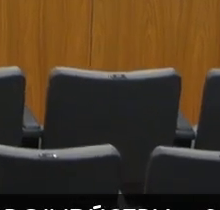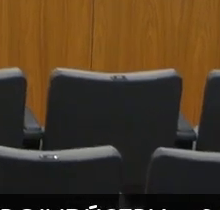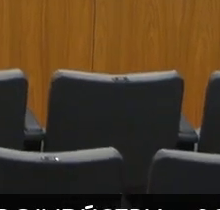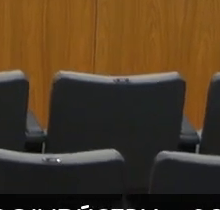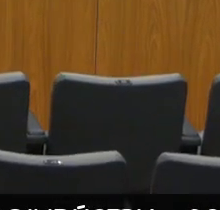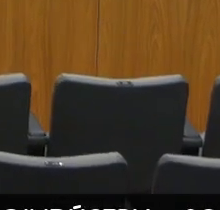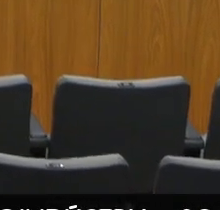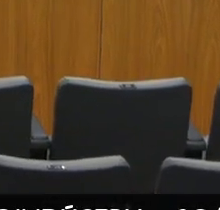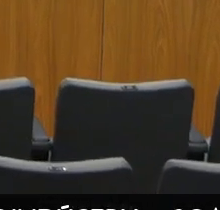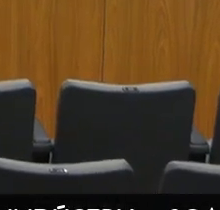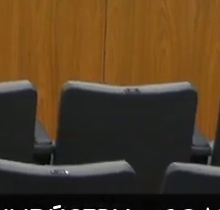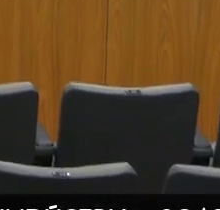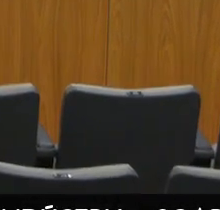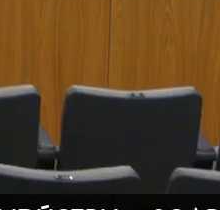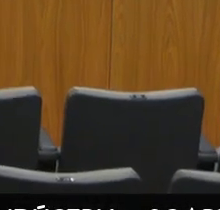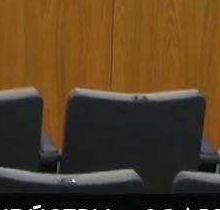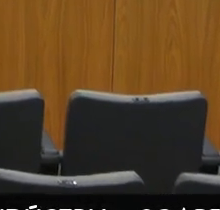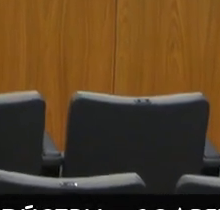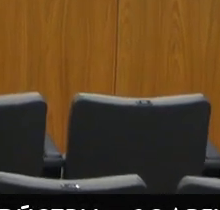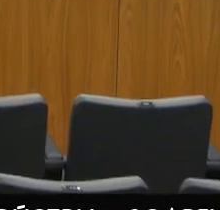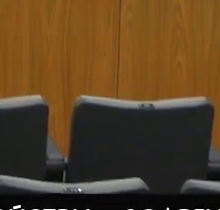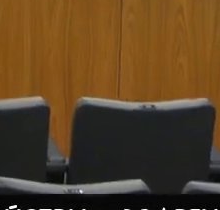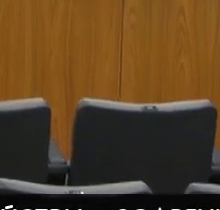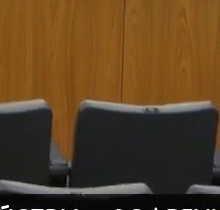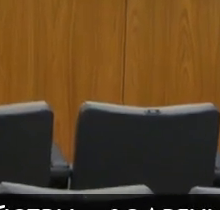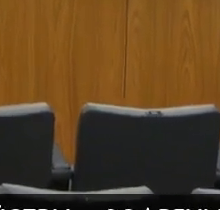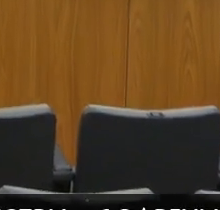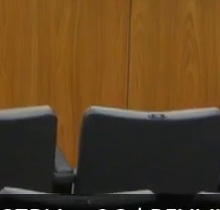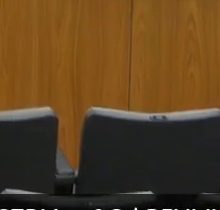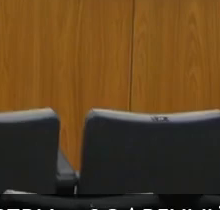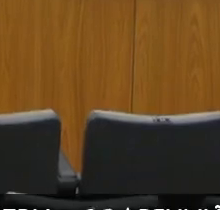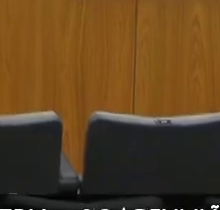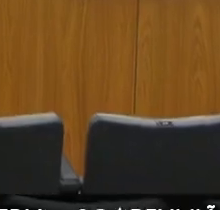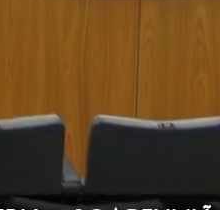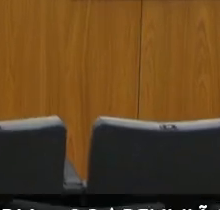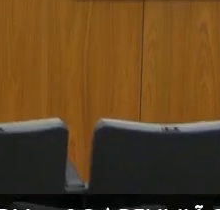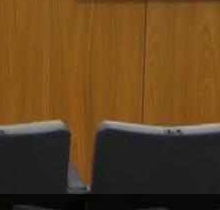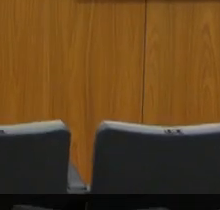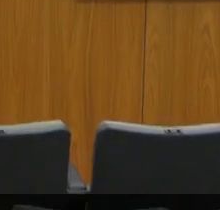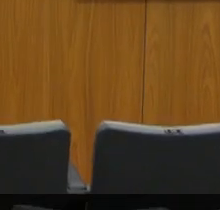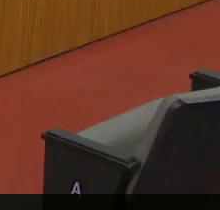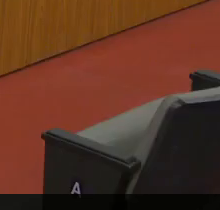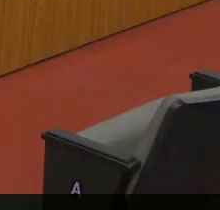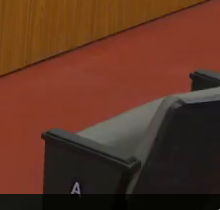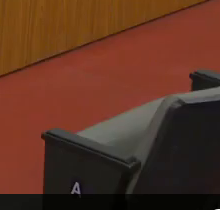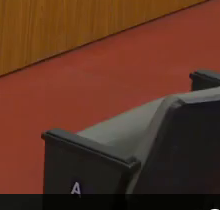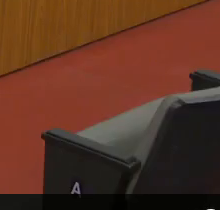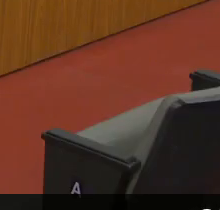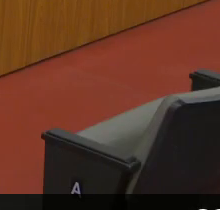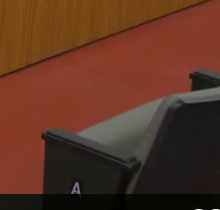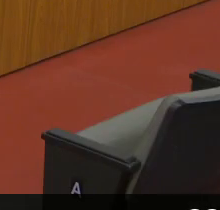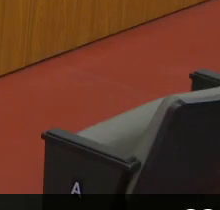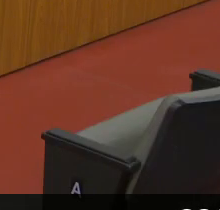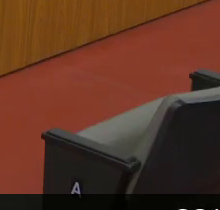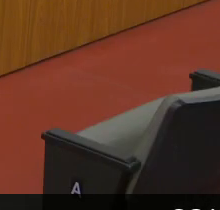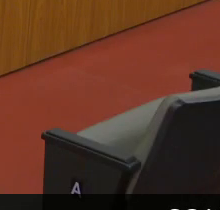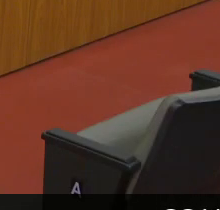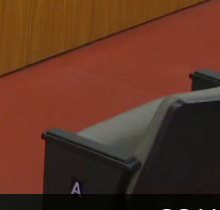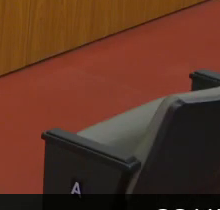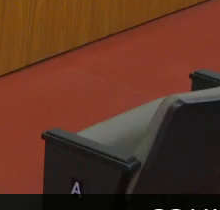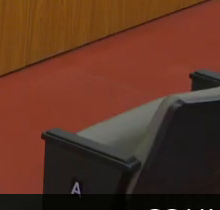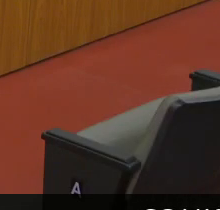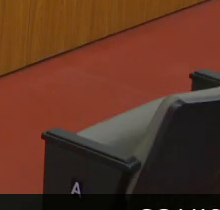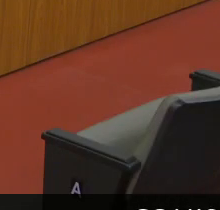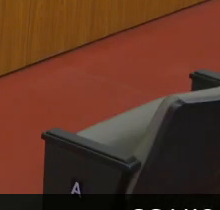instantes E aí e a senhora nesta